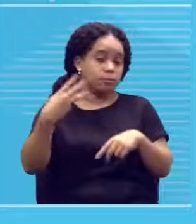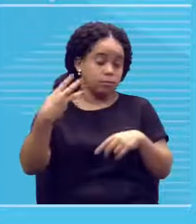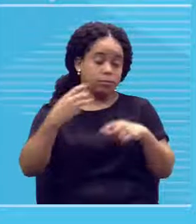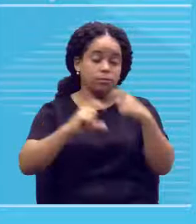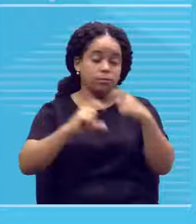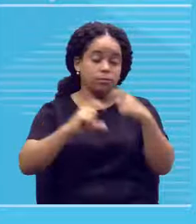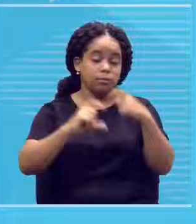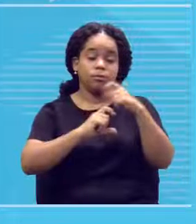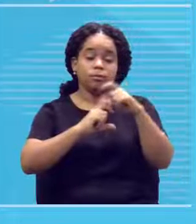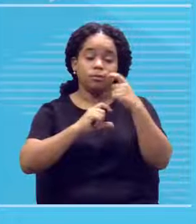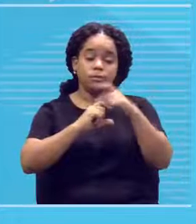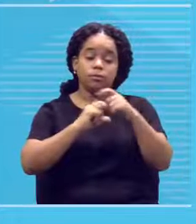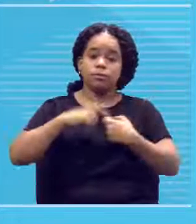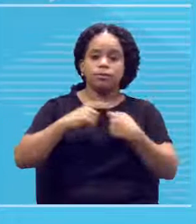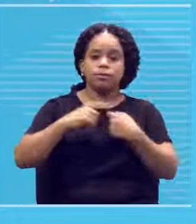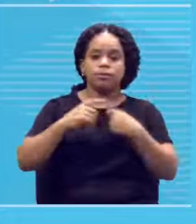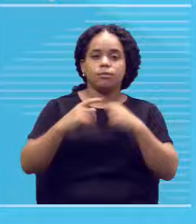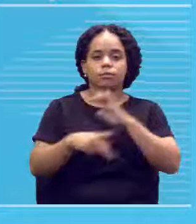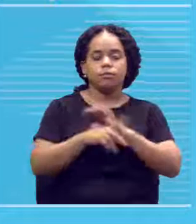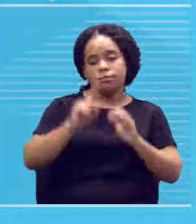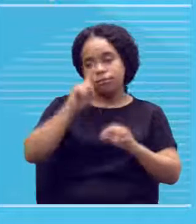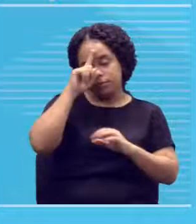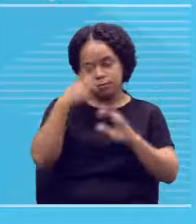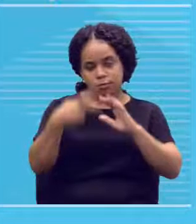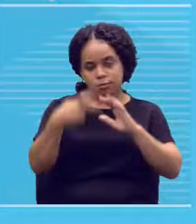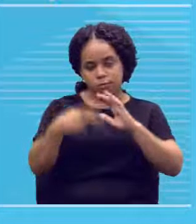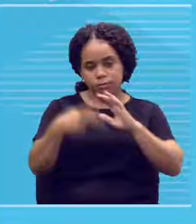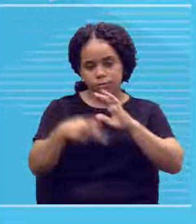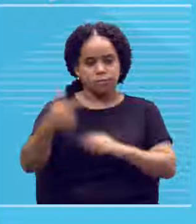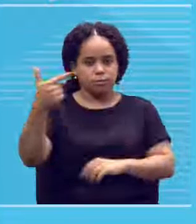o que está escrito no segundo